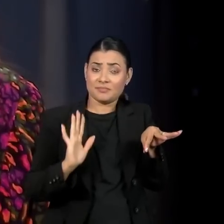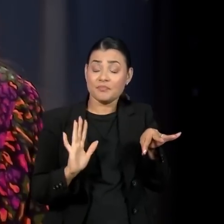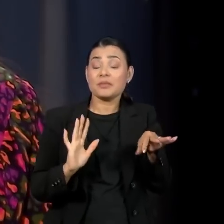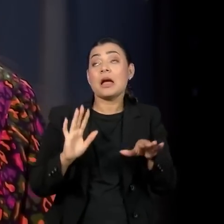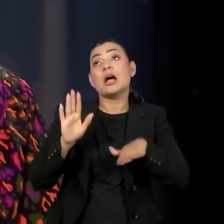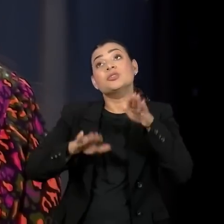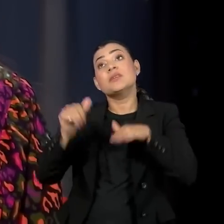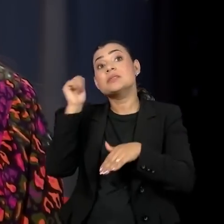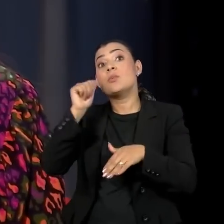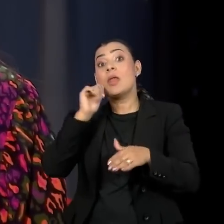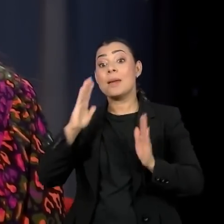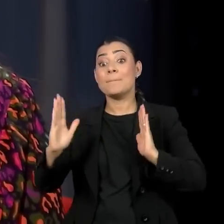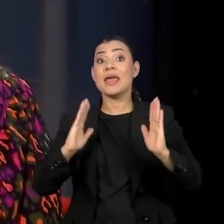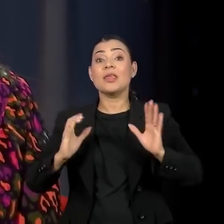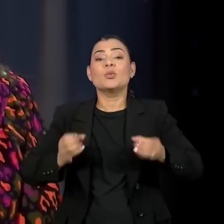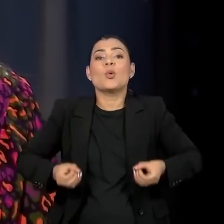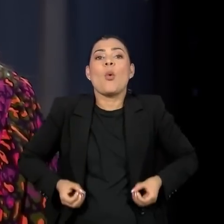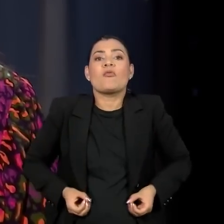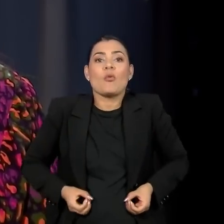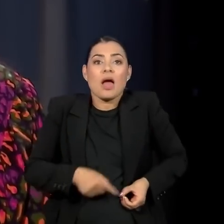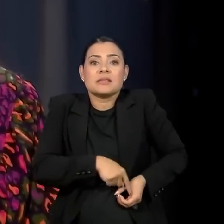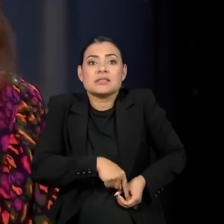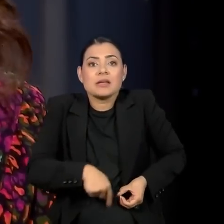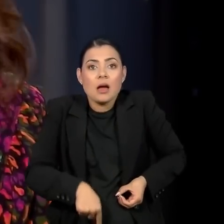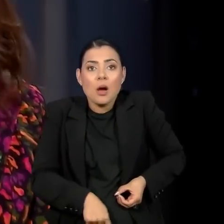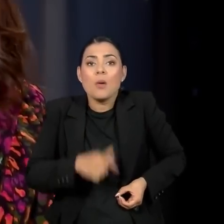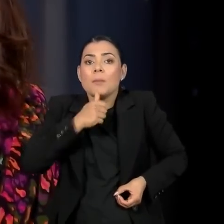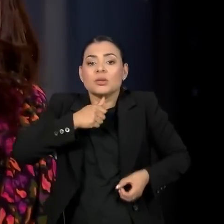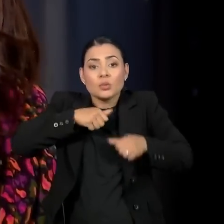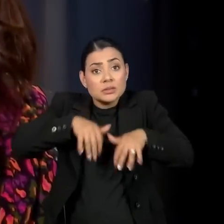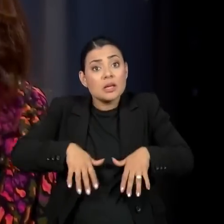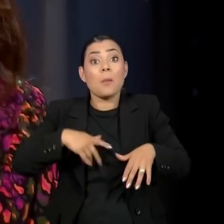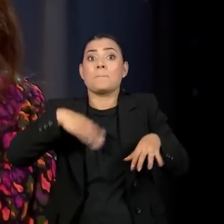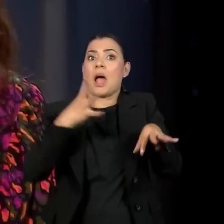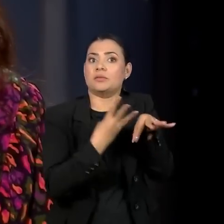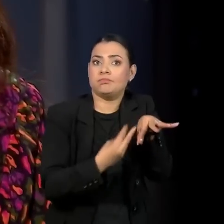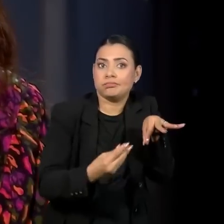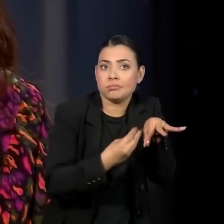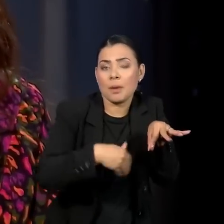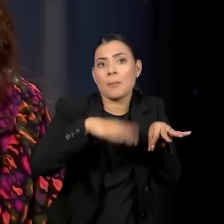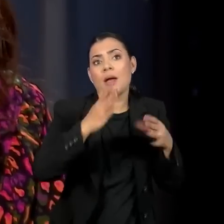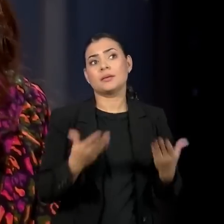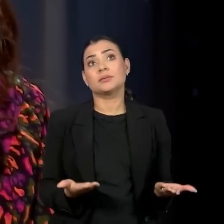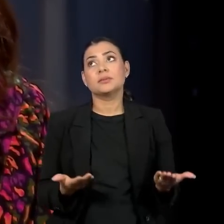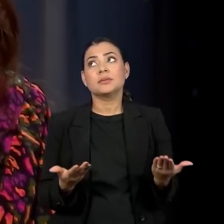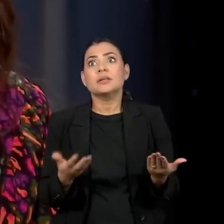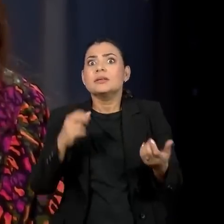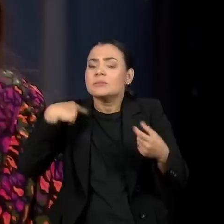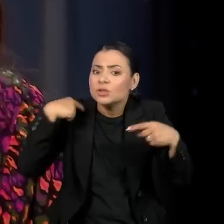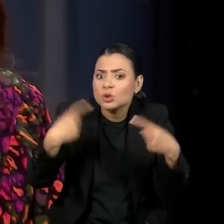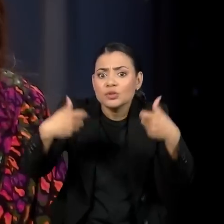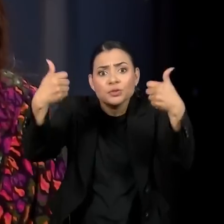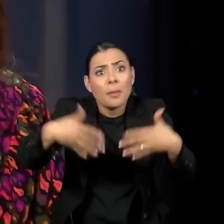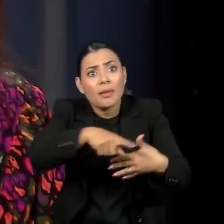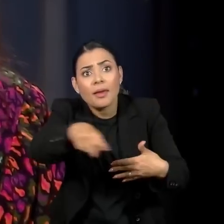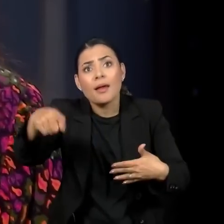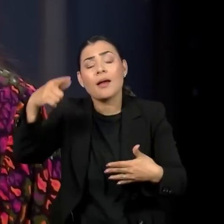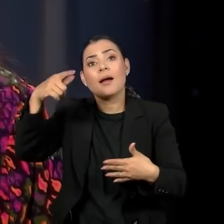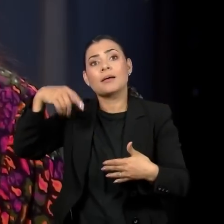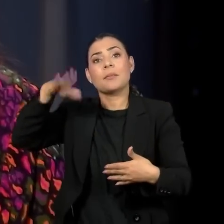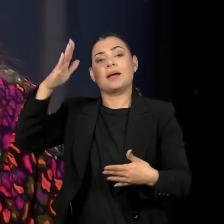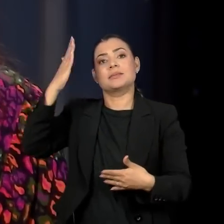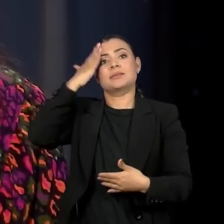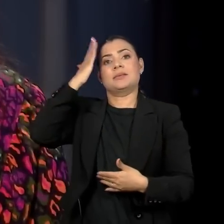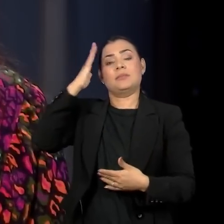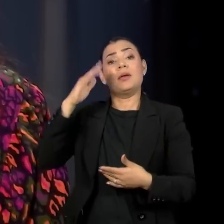dependendo do ciclo, da fase que ela está no ciclo menstrual, ela vai lubrificar mais. Se a gente discutisse tudo isso, a gente entender que tanto esse